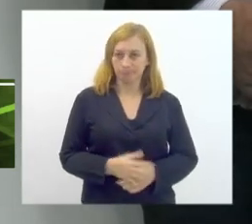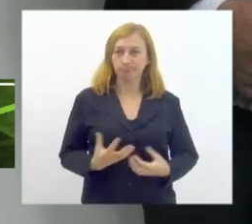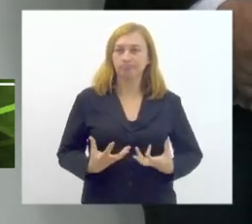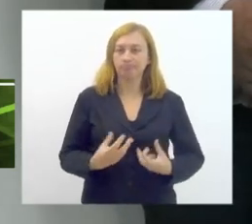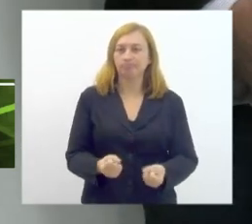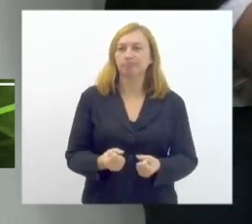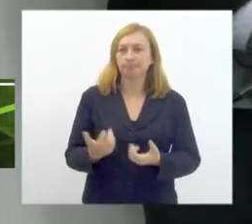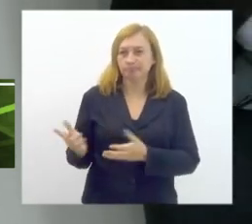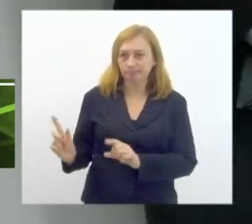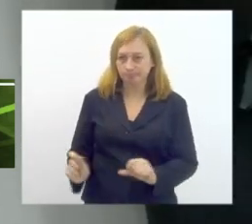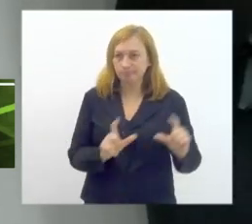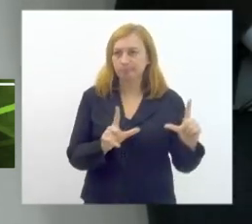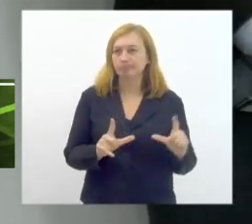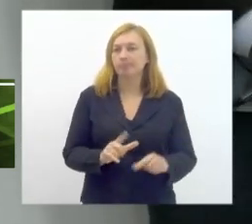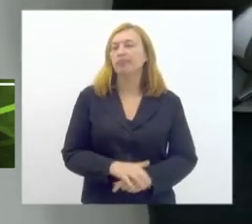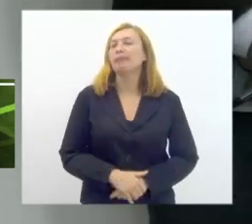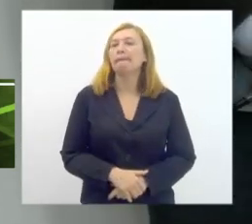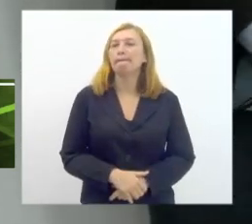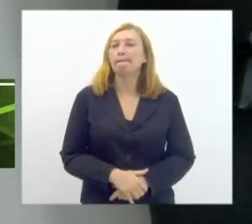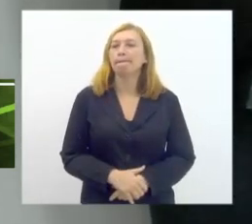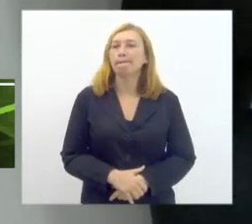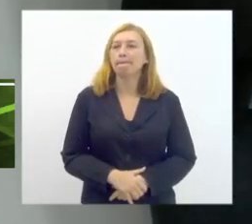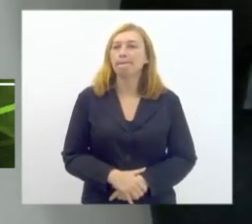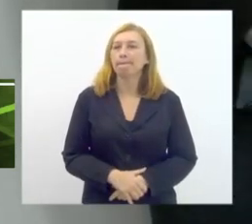Pode passar.